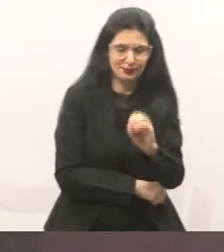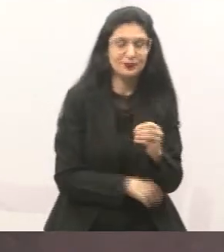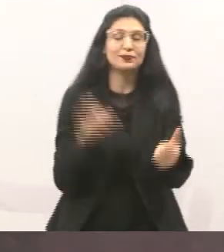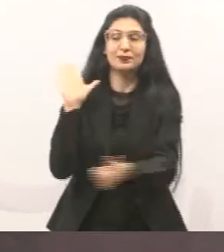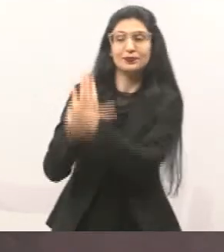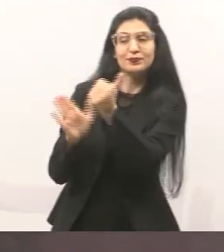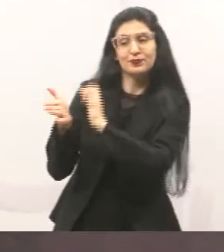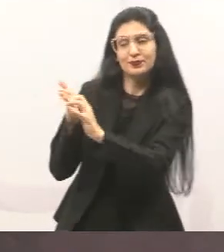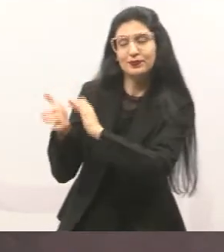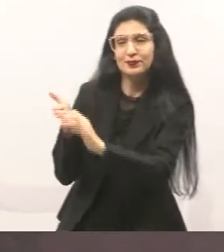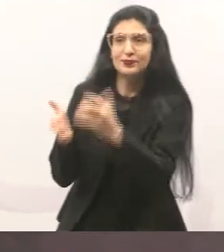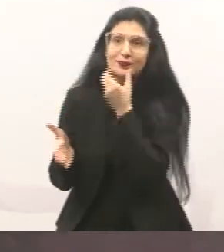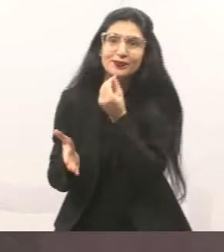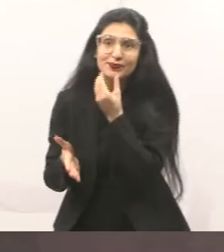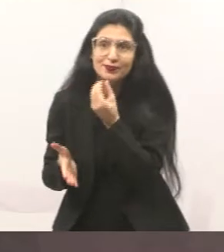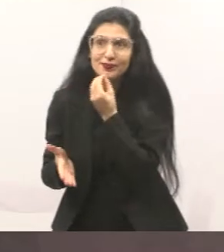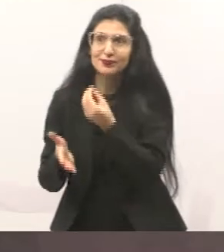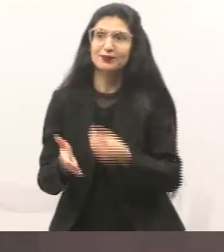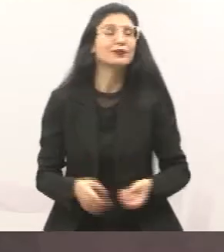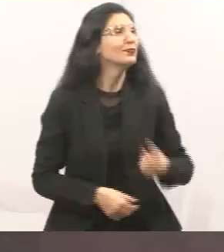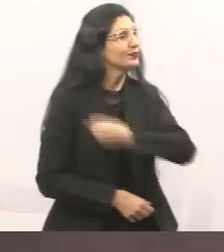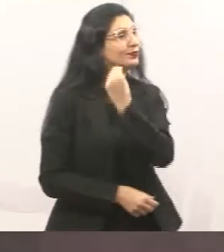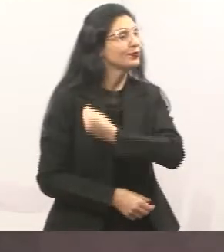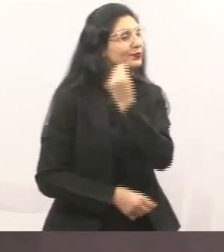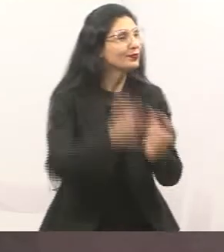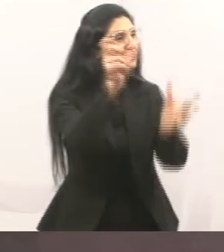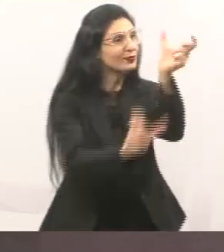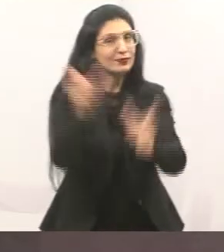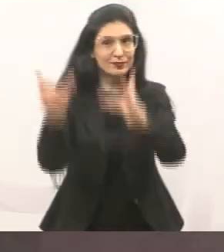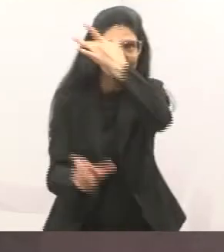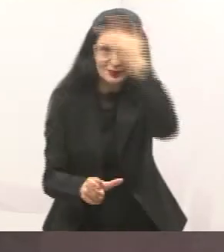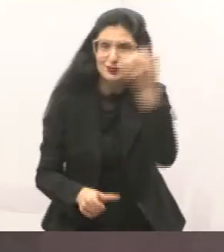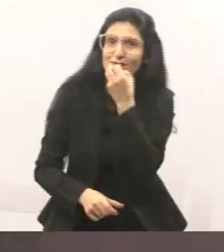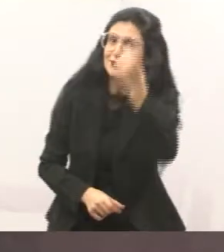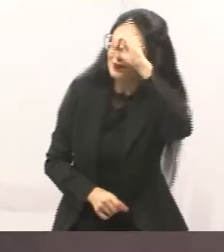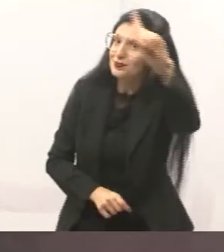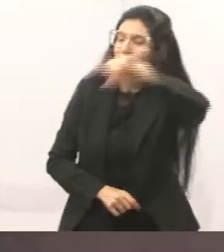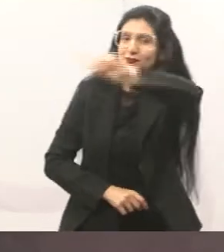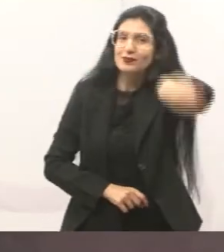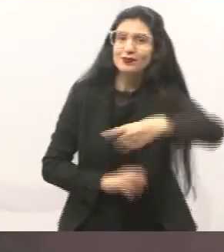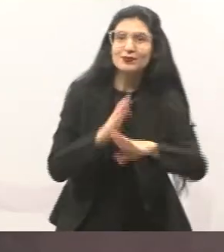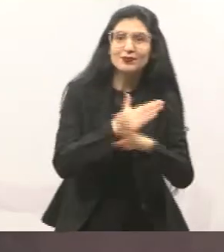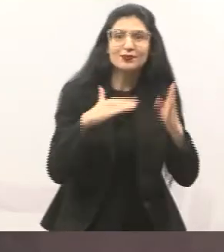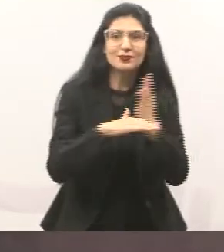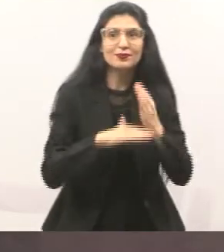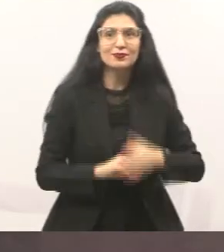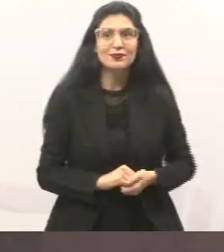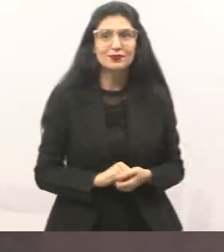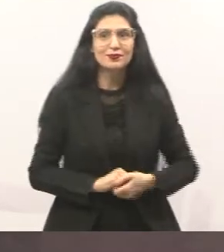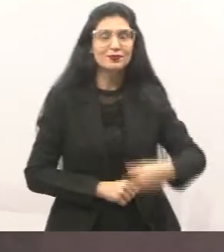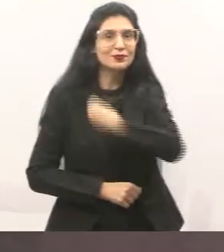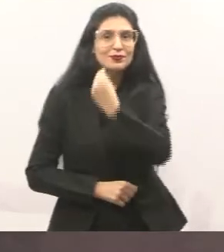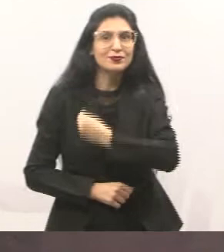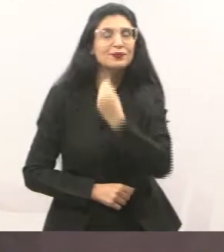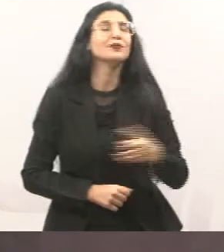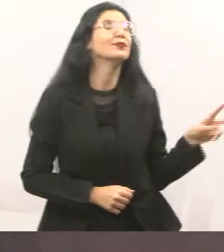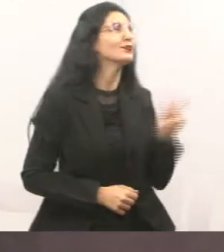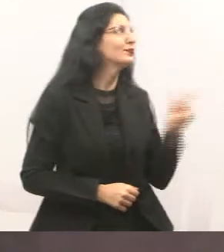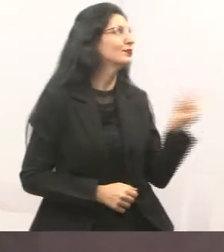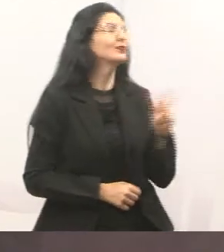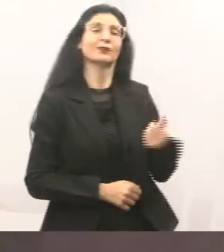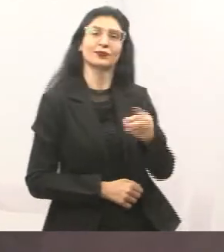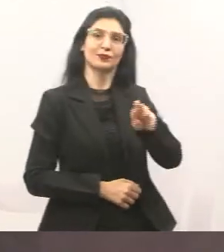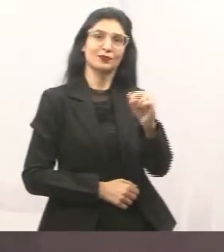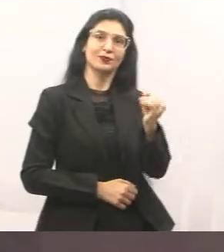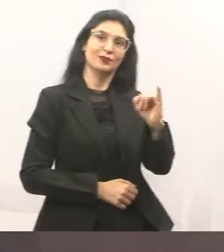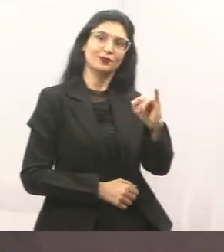primeiro secretário que faça a verificação de presença. Bom dia a todos. E são presentes vereadores